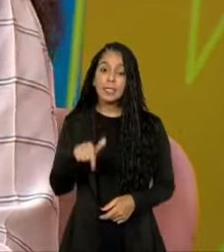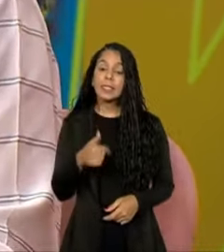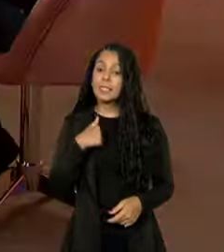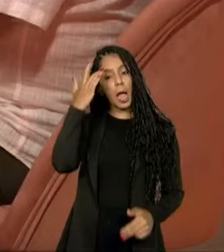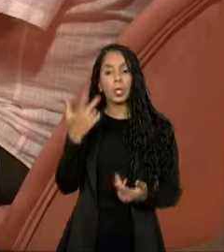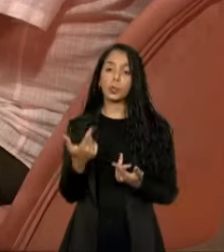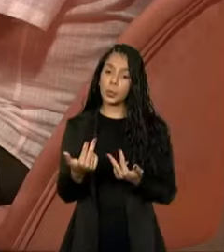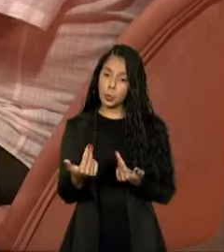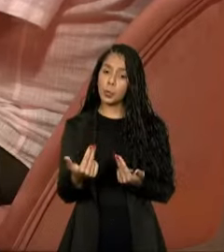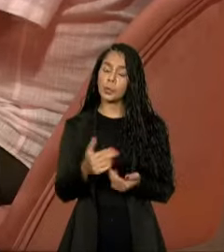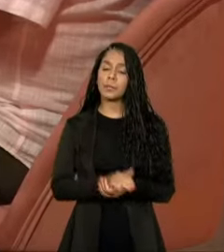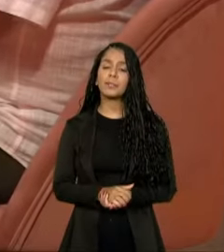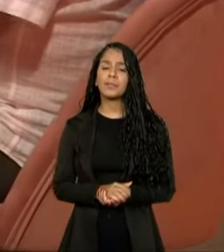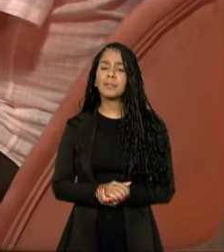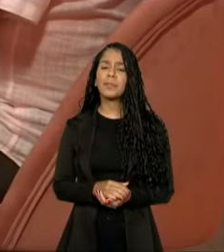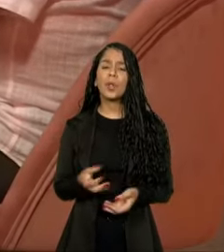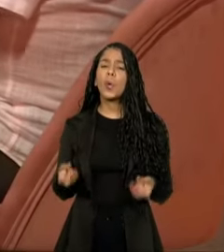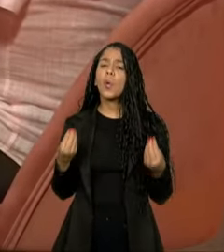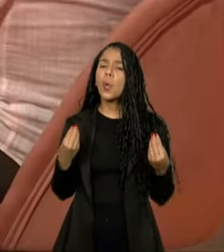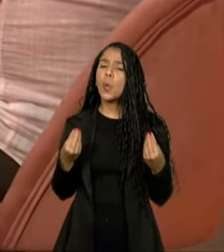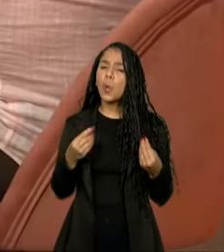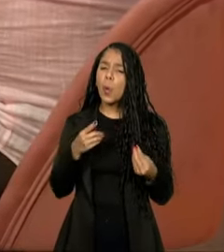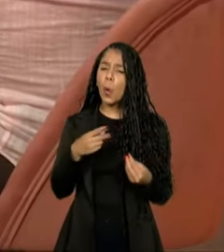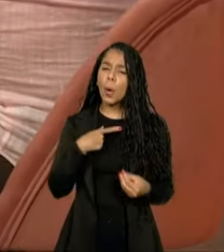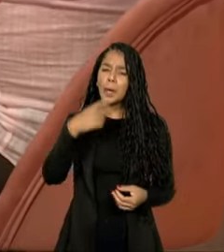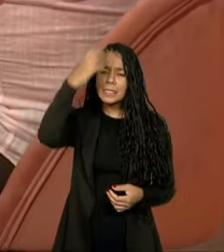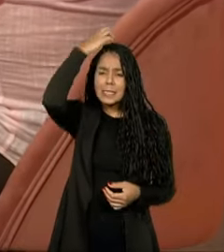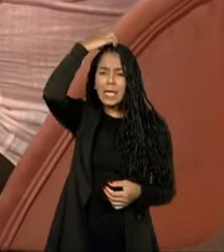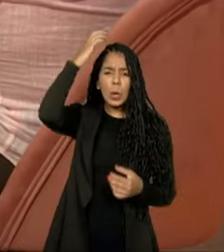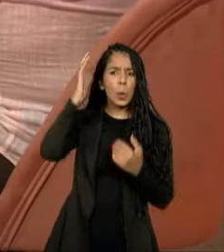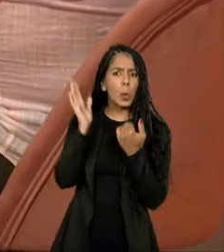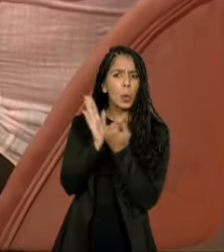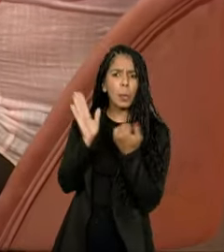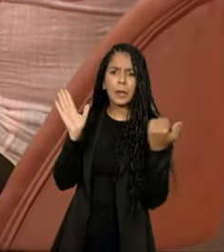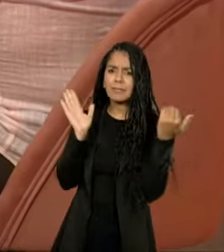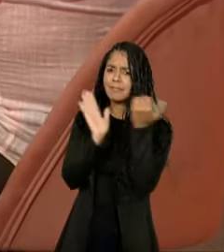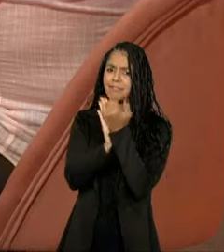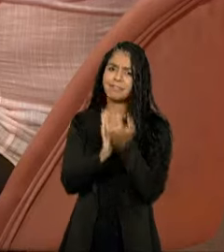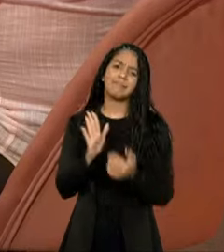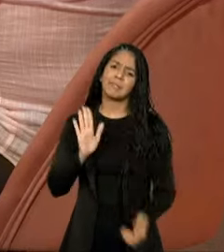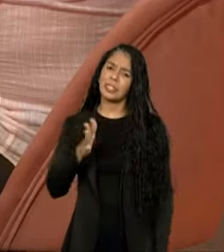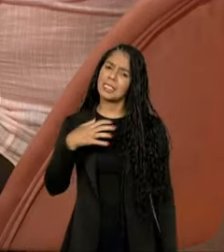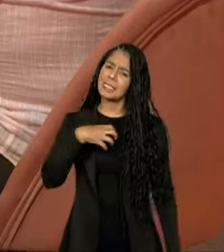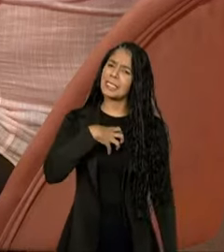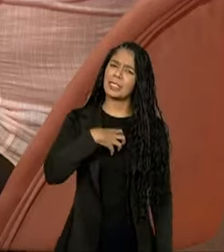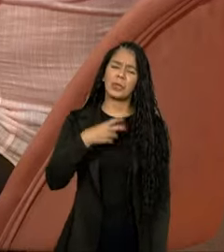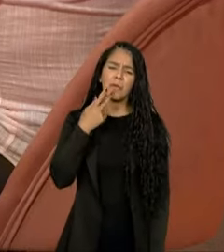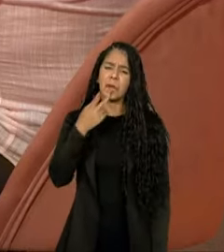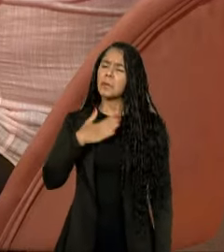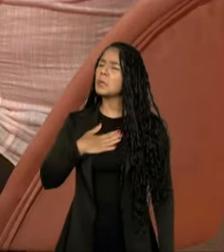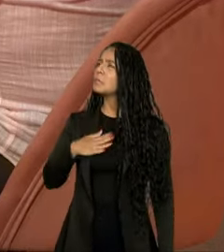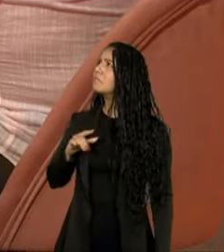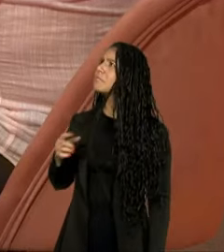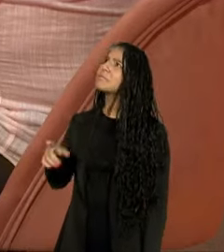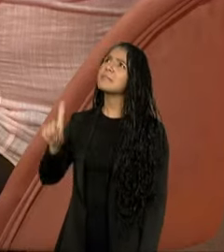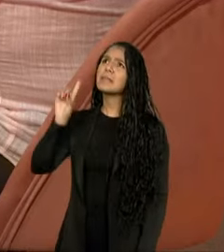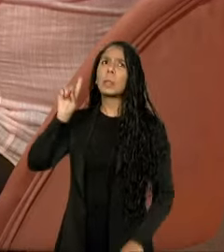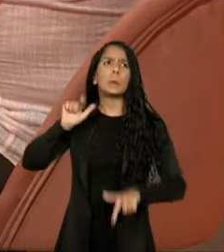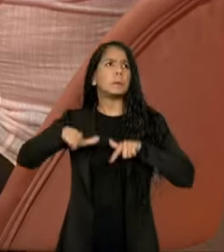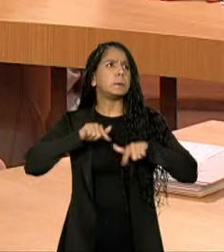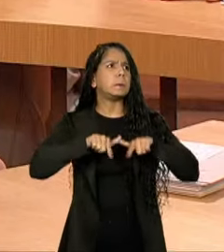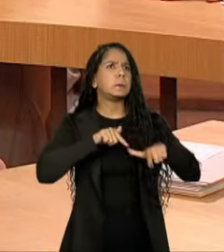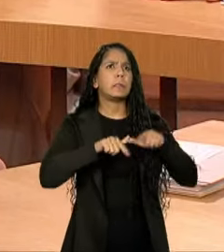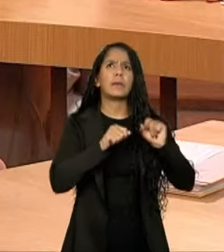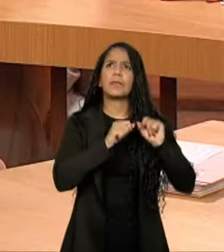É. Essa culpa pode ser, assim, excessiva demais, porque eu já senti isso na vida, momentos que eu digo, meu Deus do céu, eu trabalhava que nem uma doida, eu